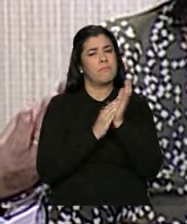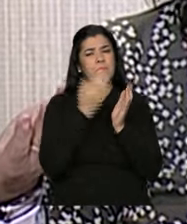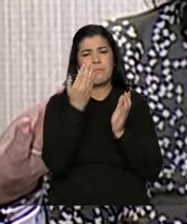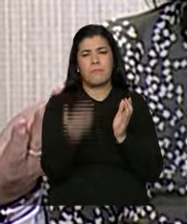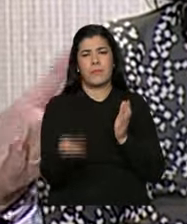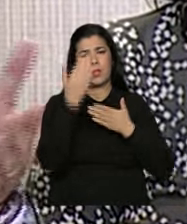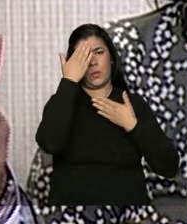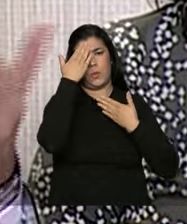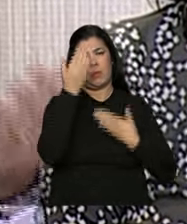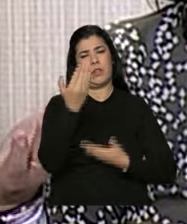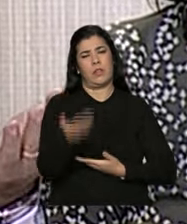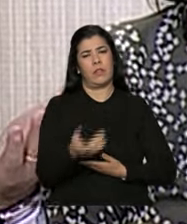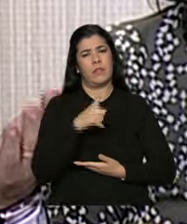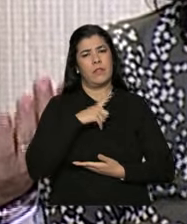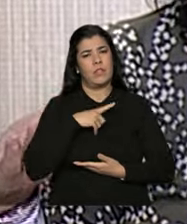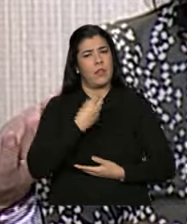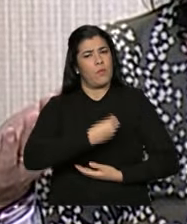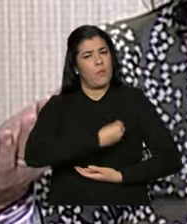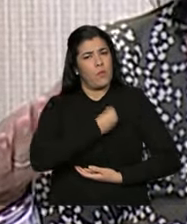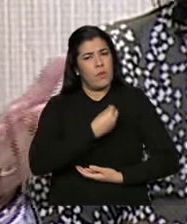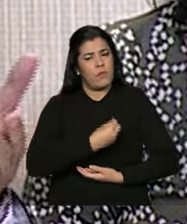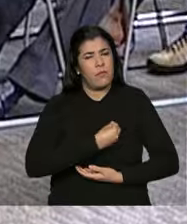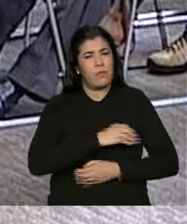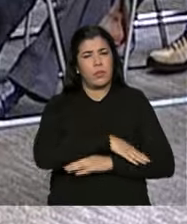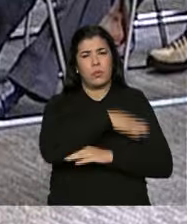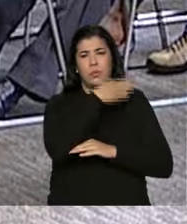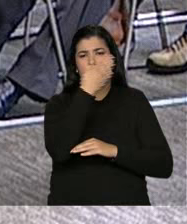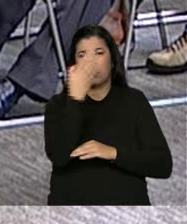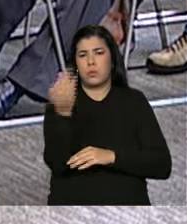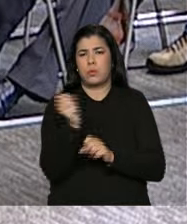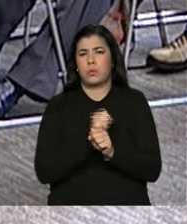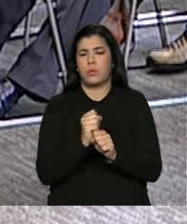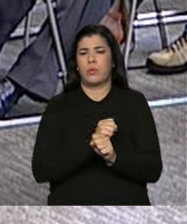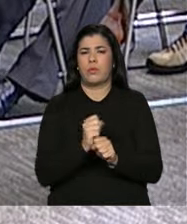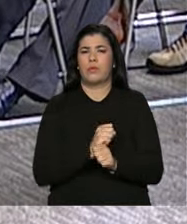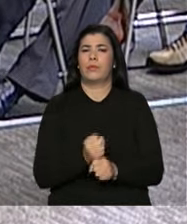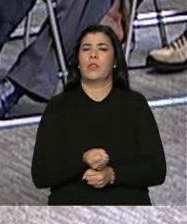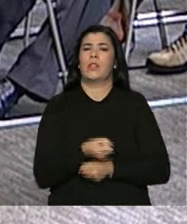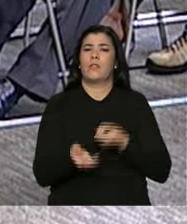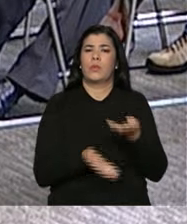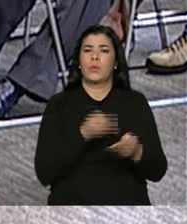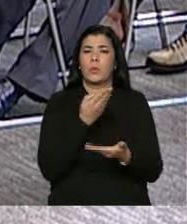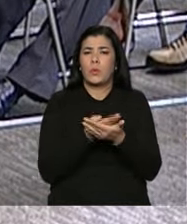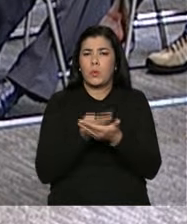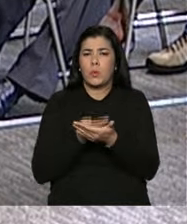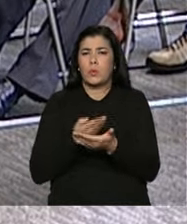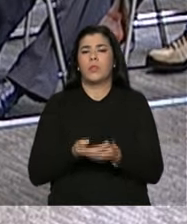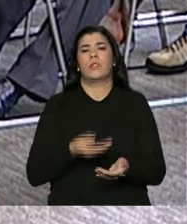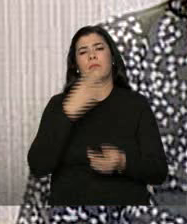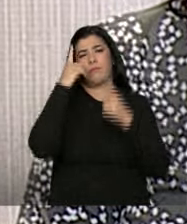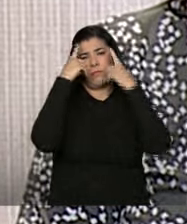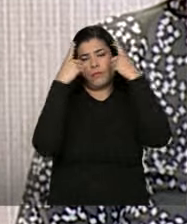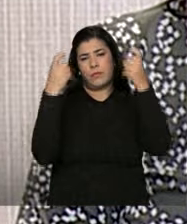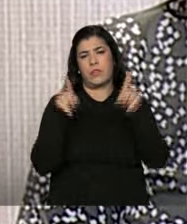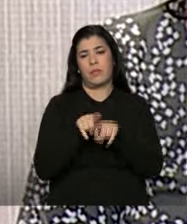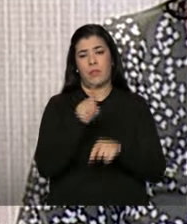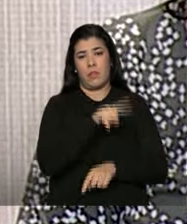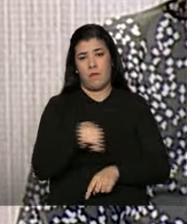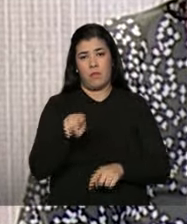muitíssimo obrigado ao senhor por toda essa vida dedicada a essa causa e a todos os membros da mesa aqui que são todos